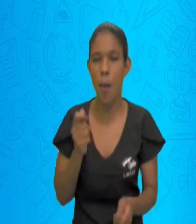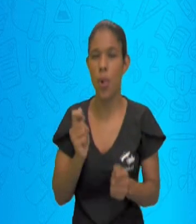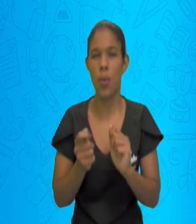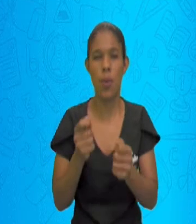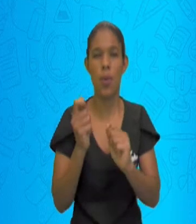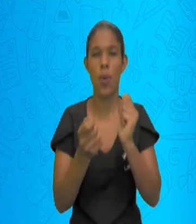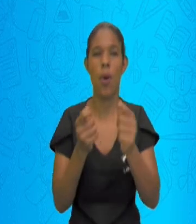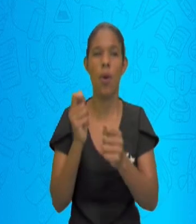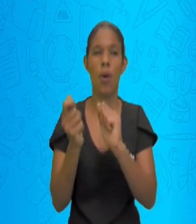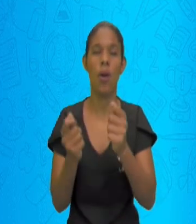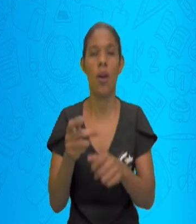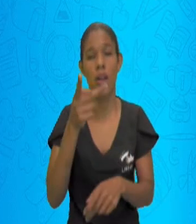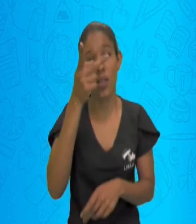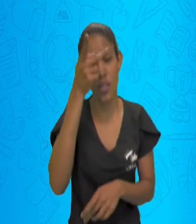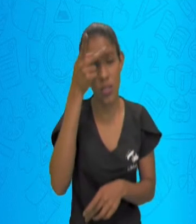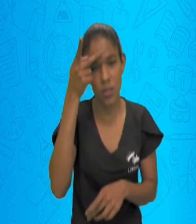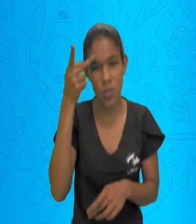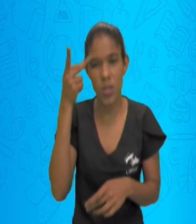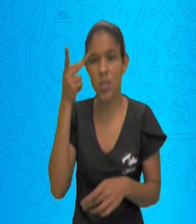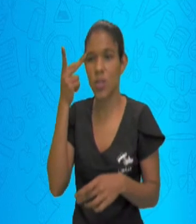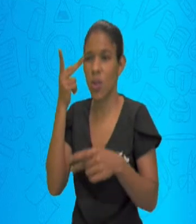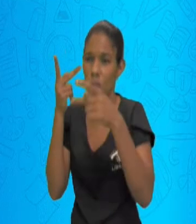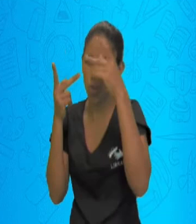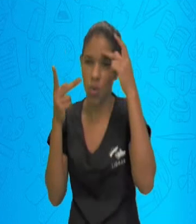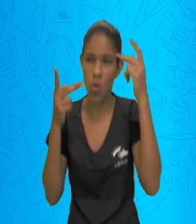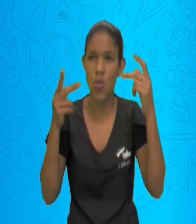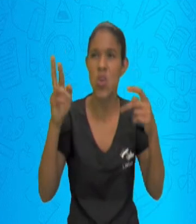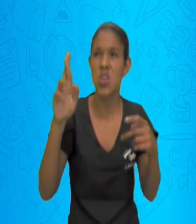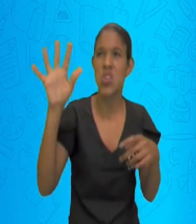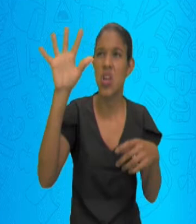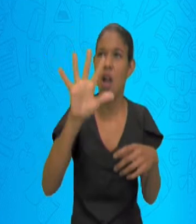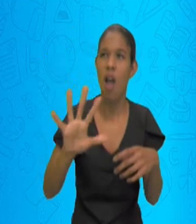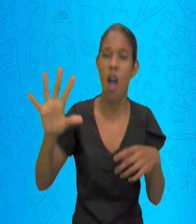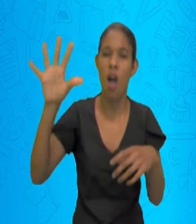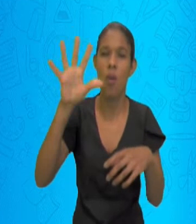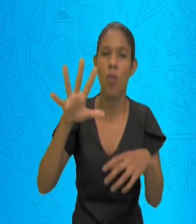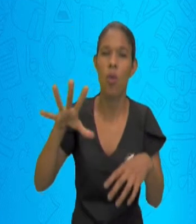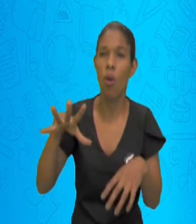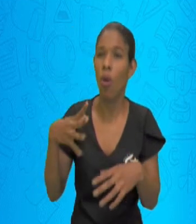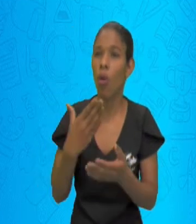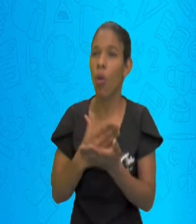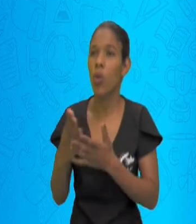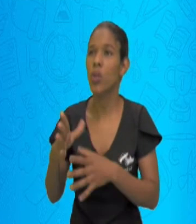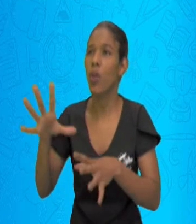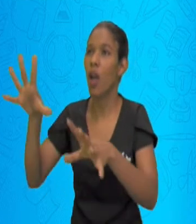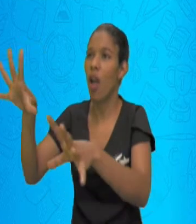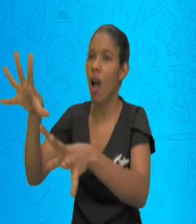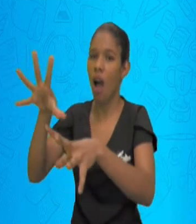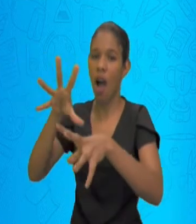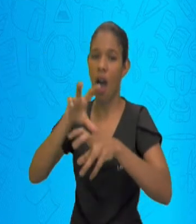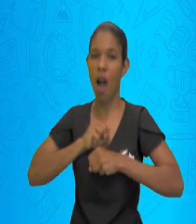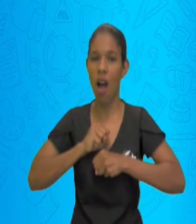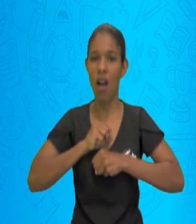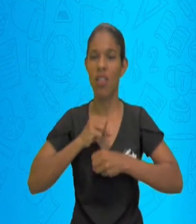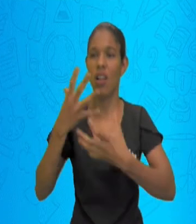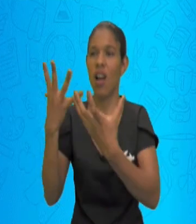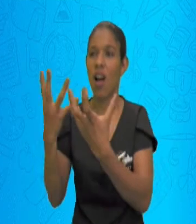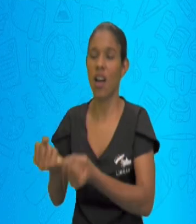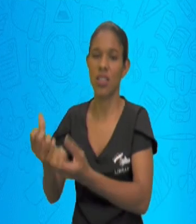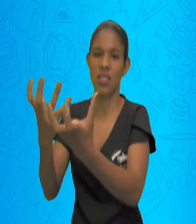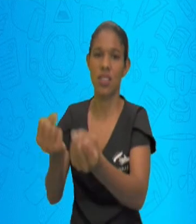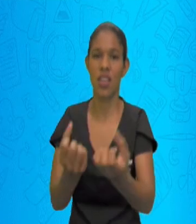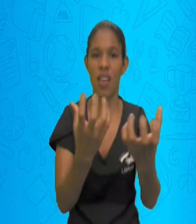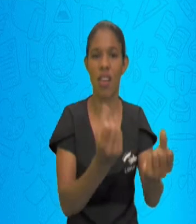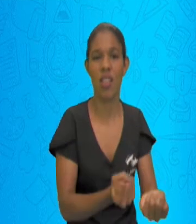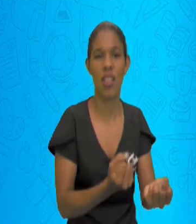em várias partes do Brasil, inclusive em nossa cidade, né, com o GV Folia, que é muito famoso, uma festa